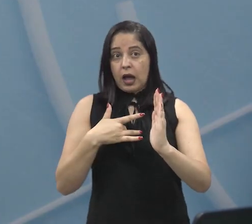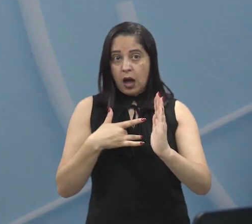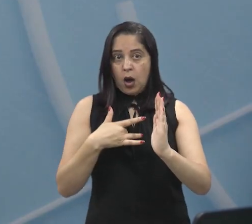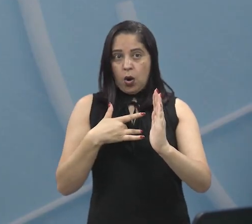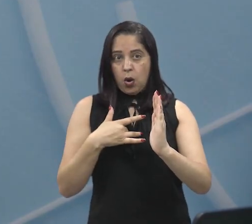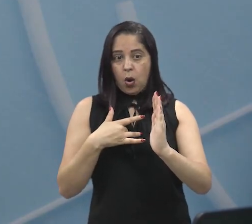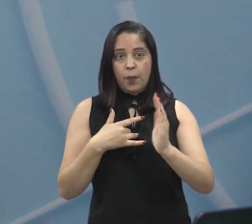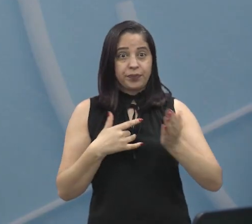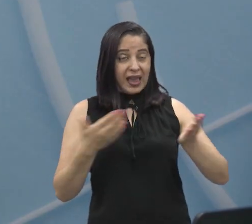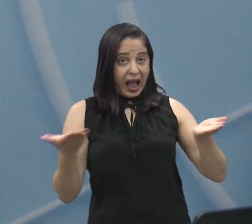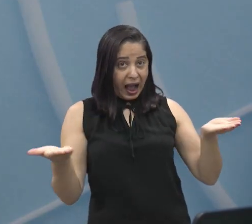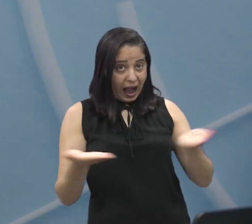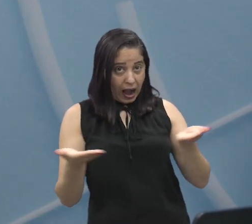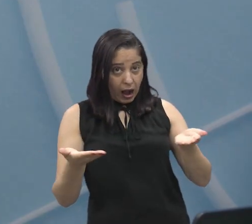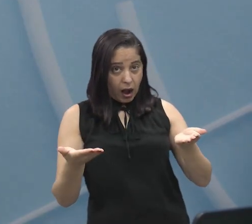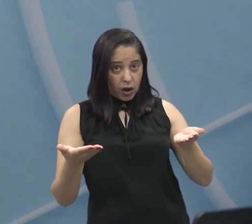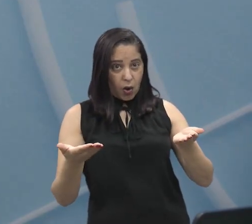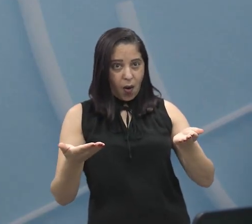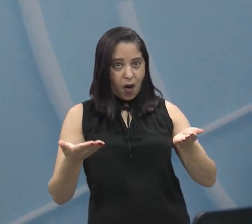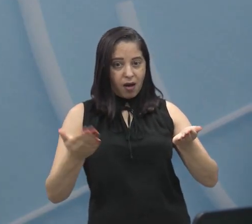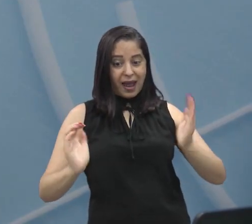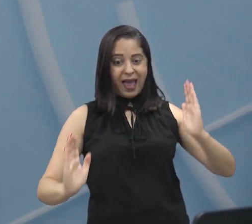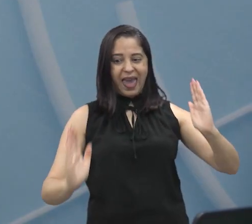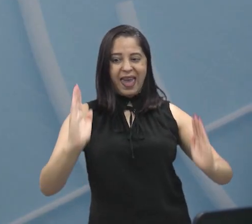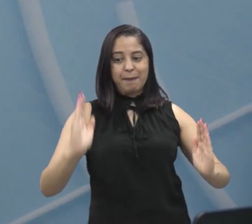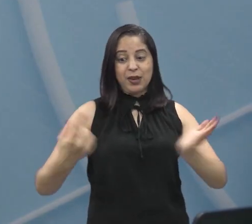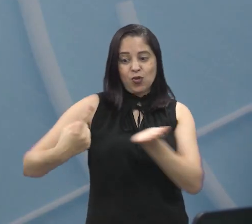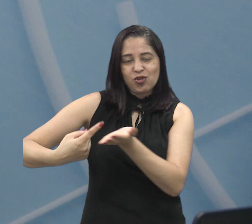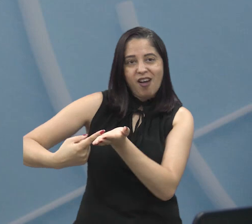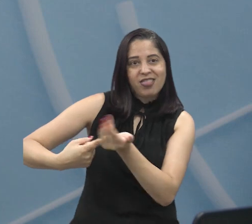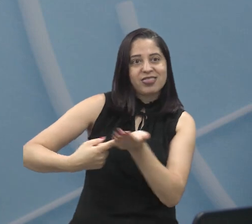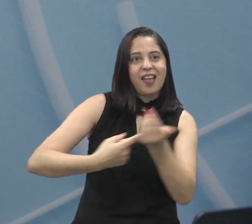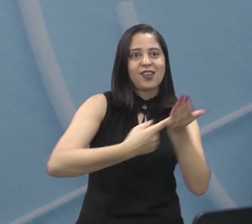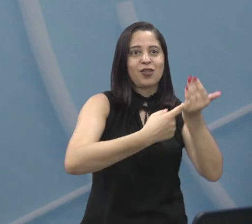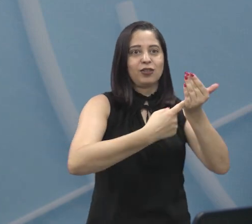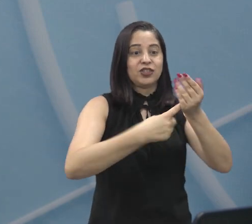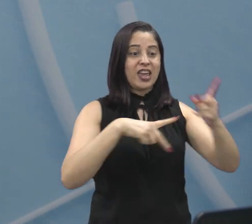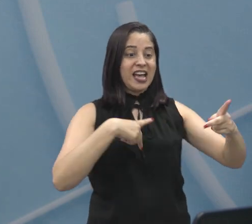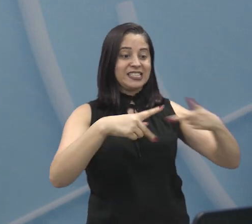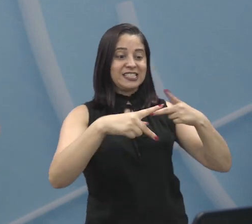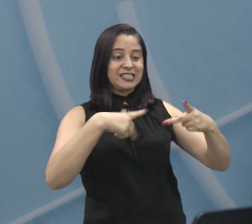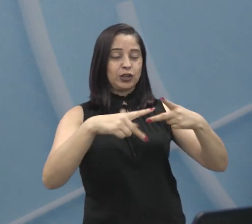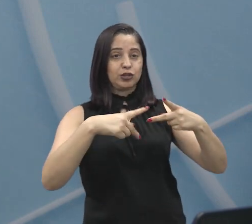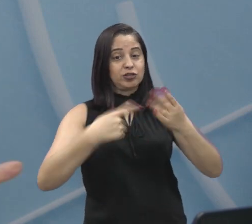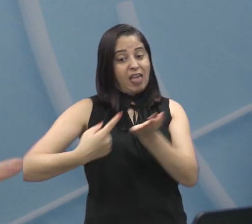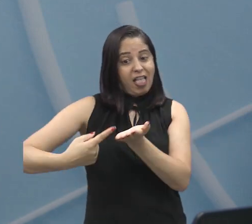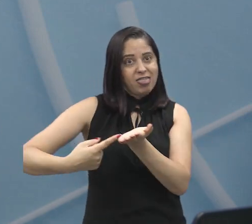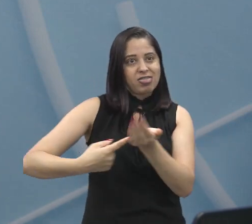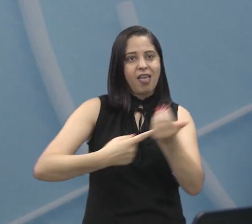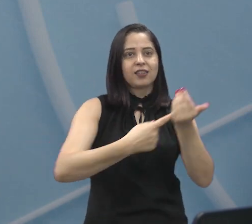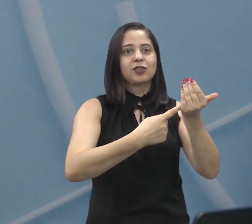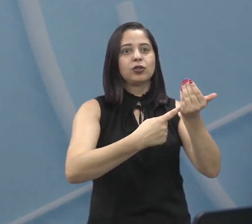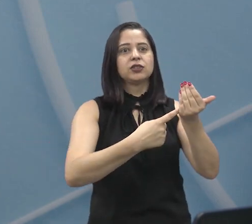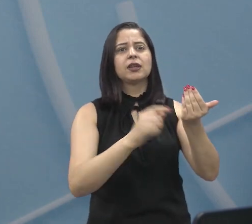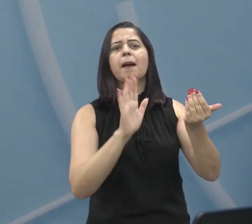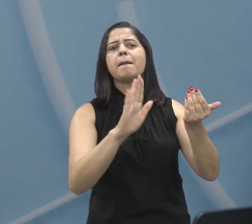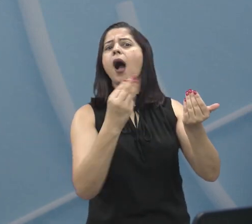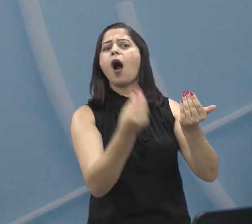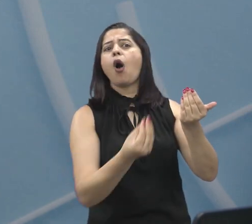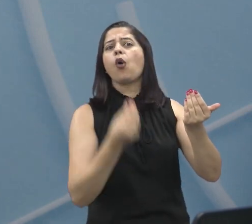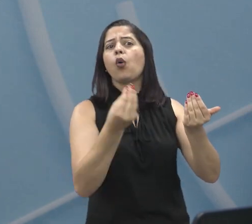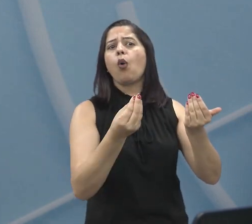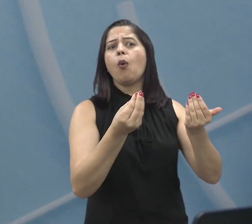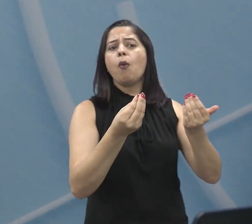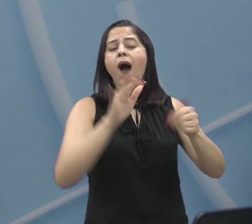Jaqueline, São José, né, passou, a gente teve ali a fase industrial, fase senatorial e hoje é conhecida fortemente, né, como